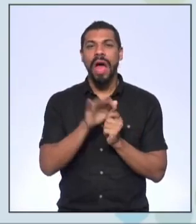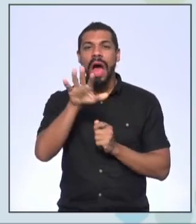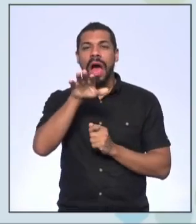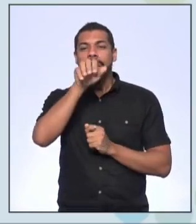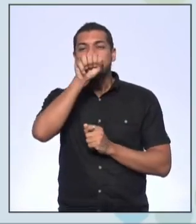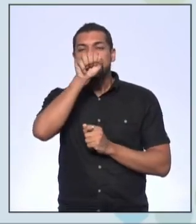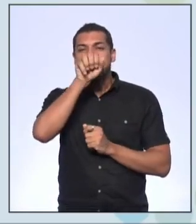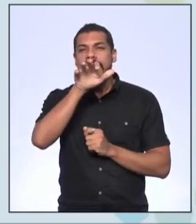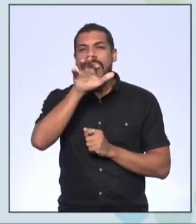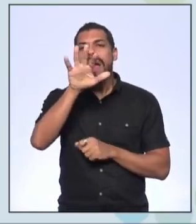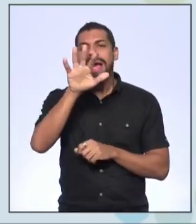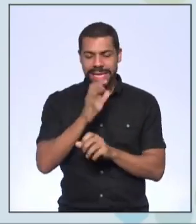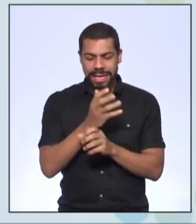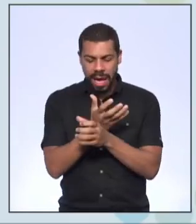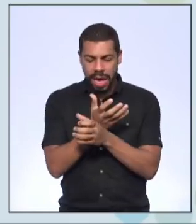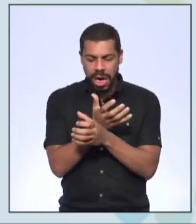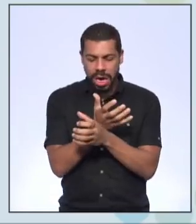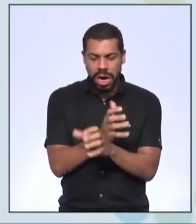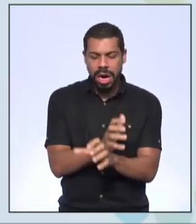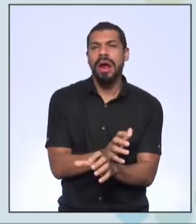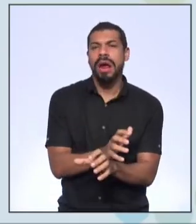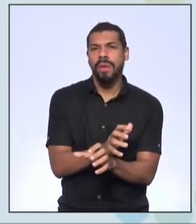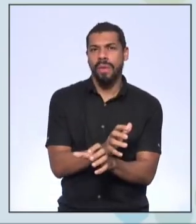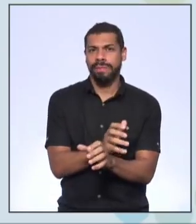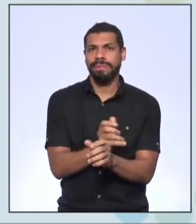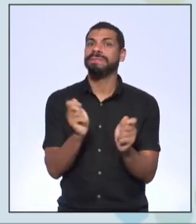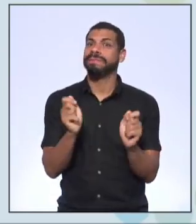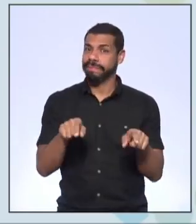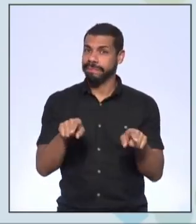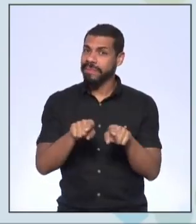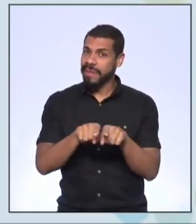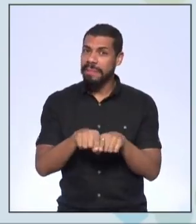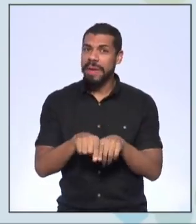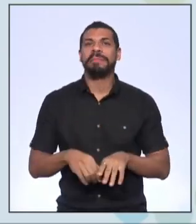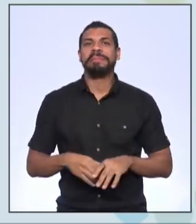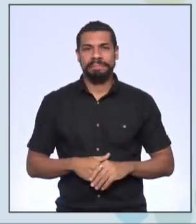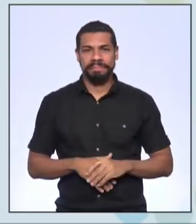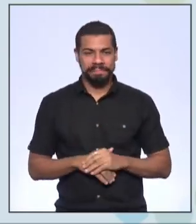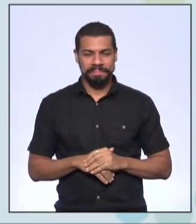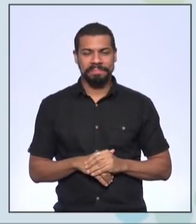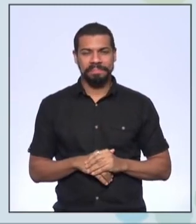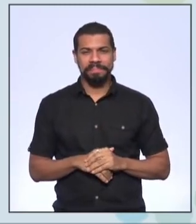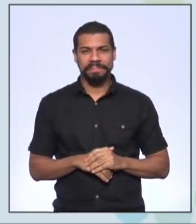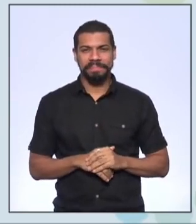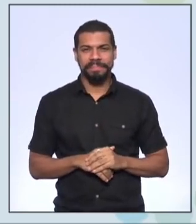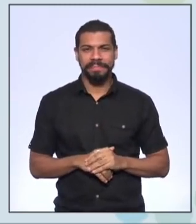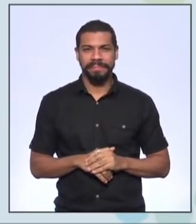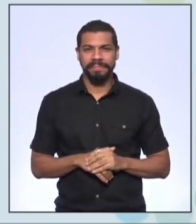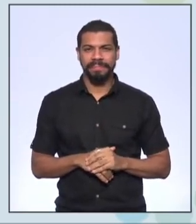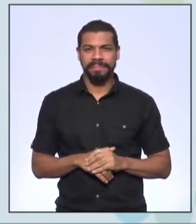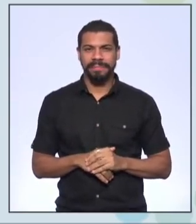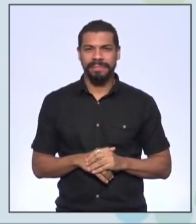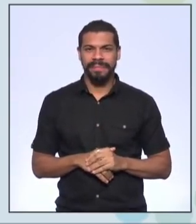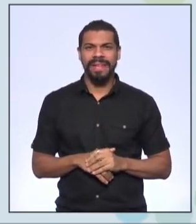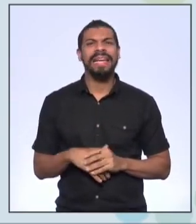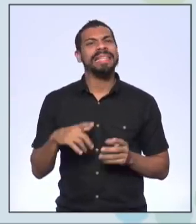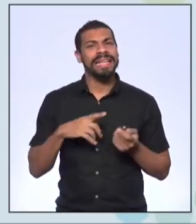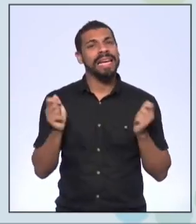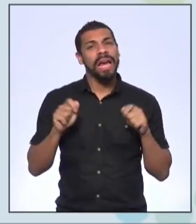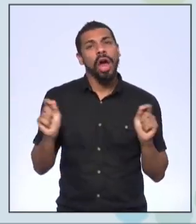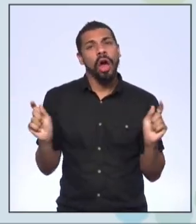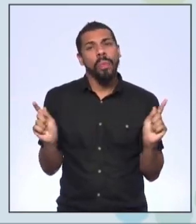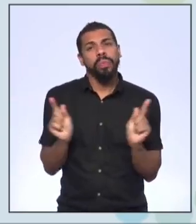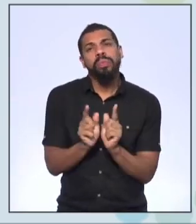ar seco, quando você tem um dia muito quente, né? Aquele dia abafado? O ar, ele né, retém mais calor, né? No caso. Então, ele conduz pouco calor. Então, você